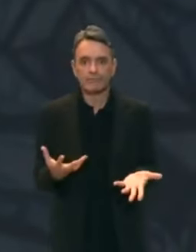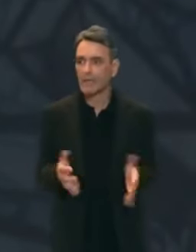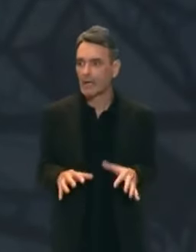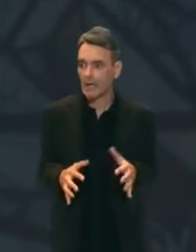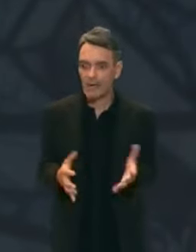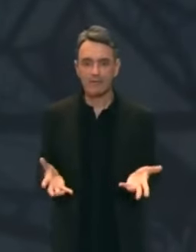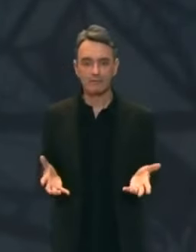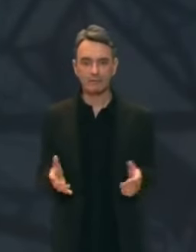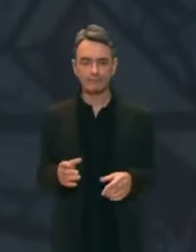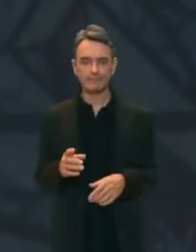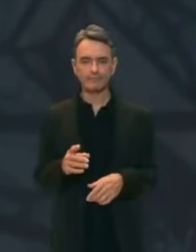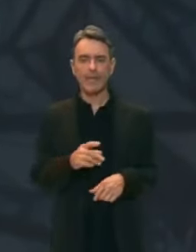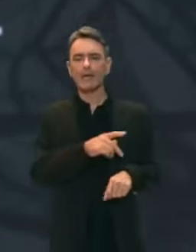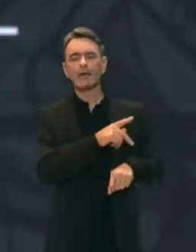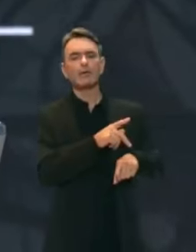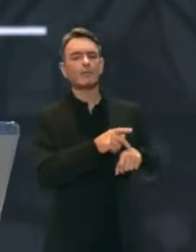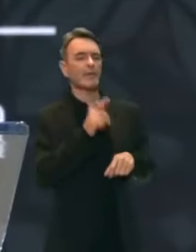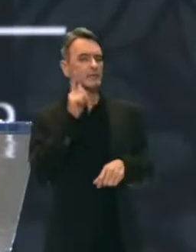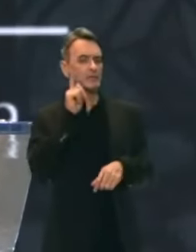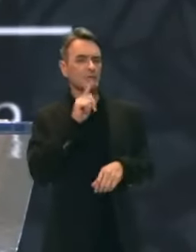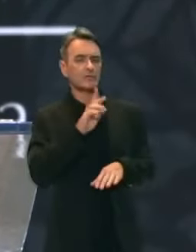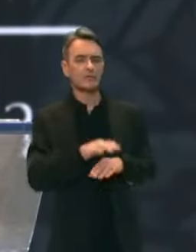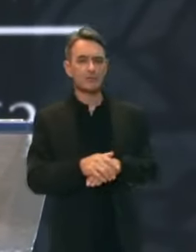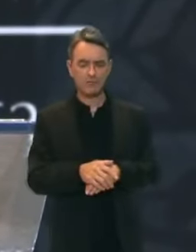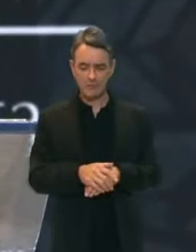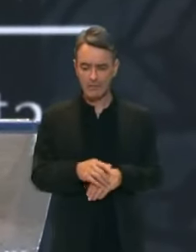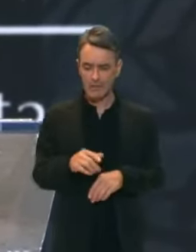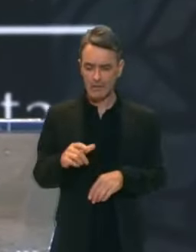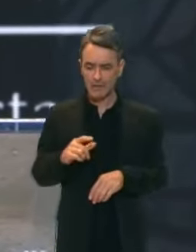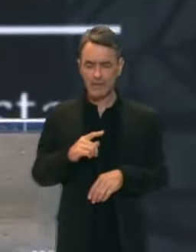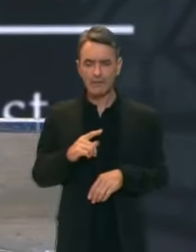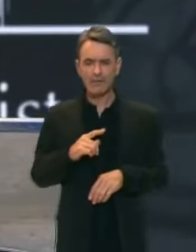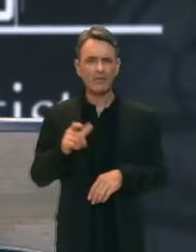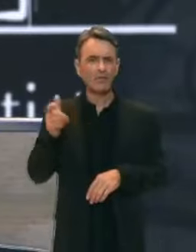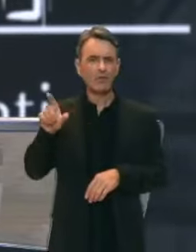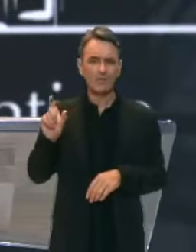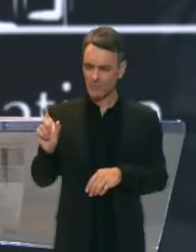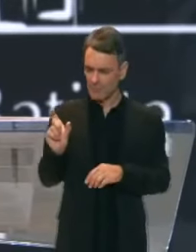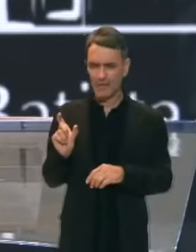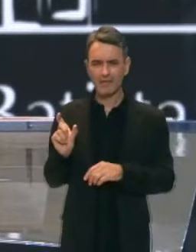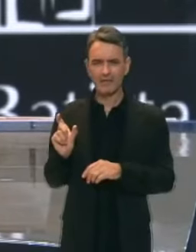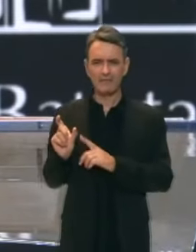Nos Estados Unidos, gerou-se um outro termo,